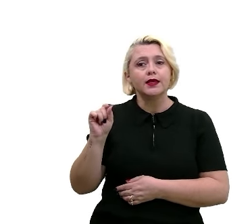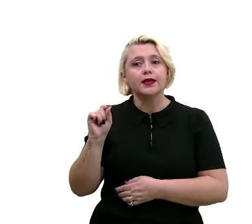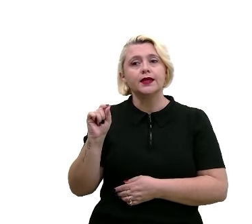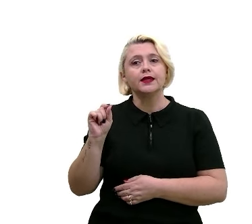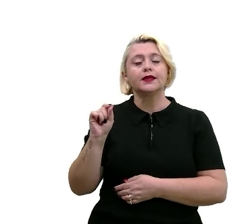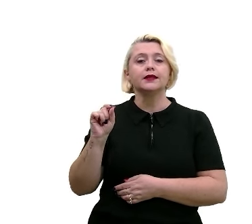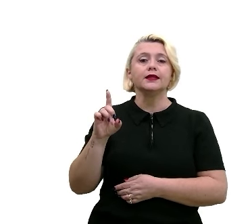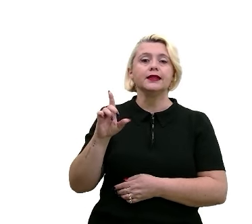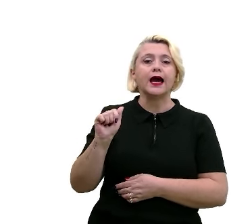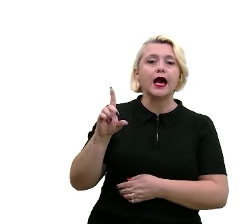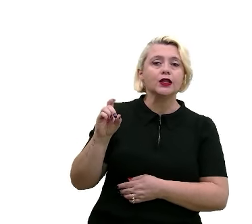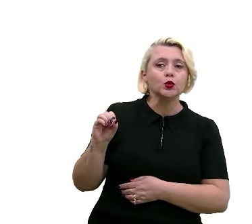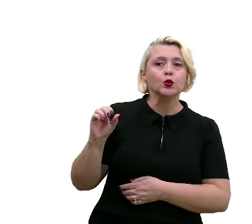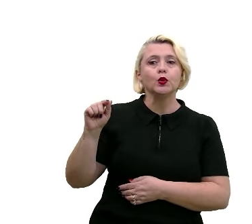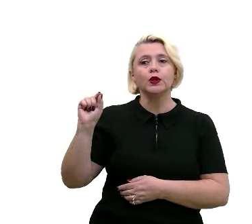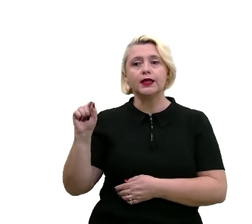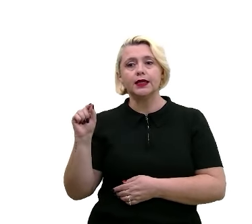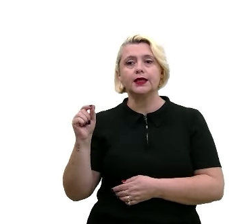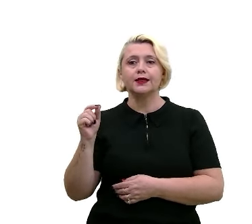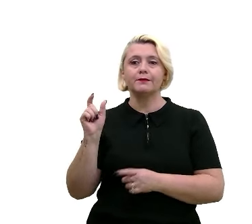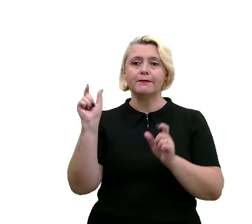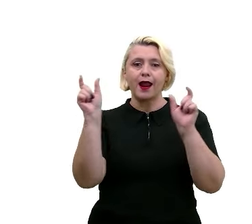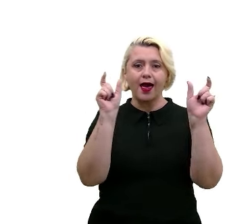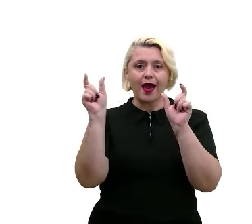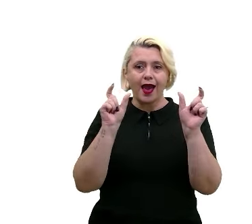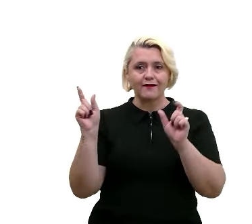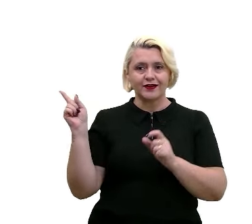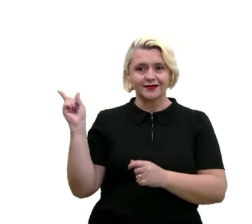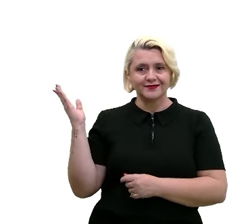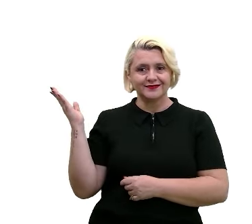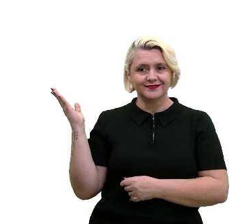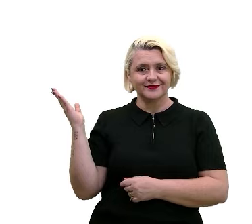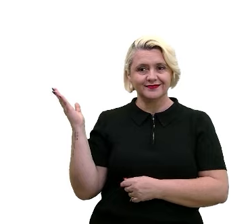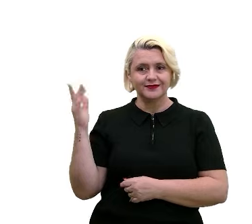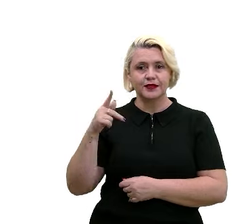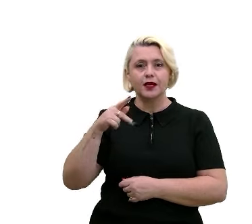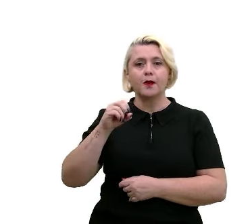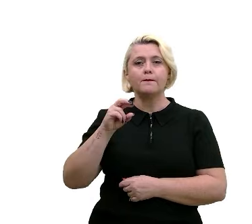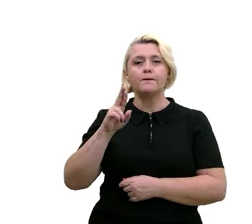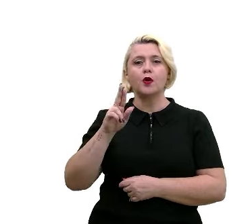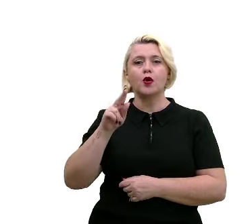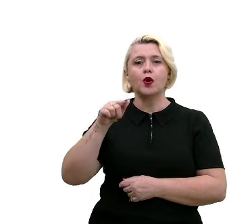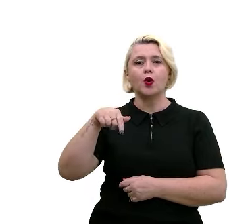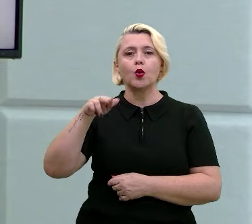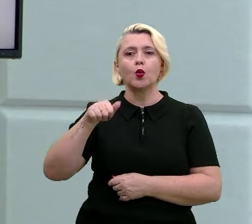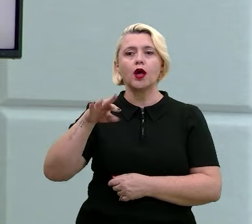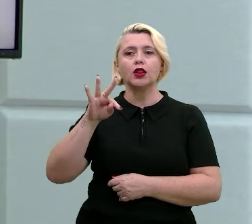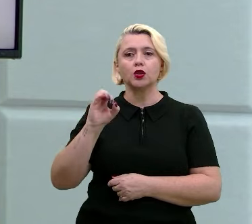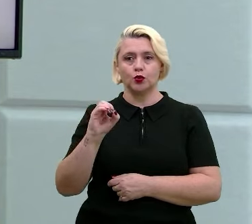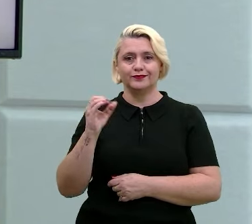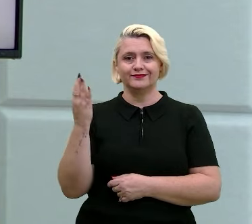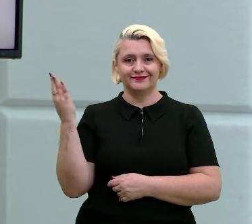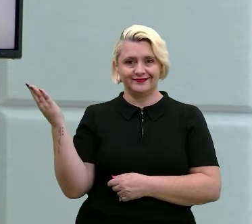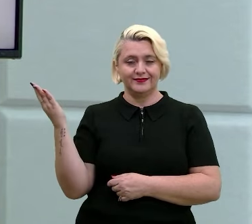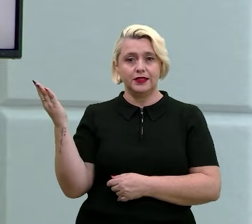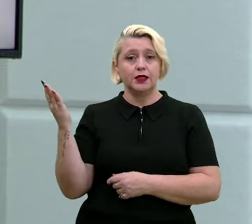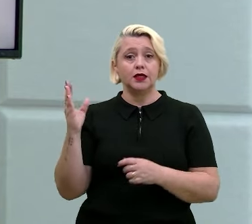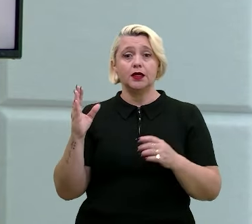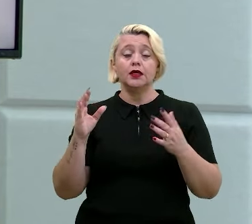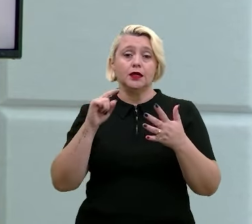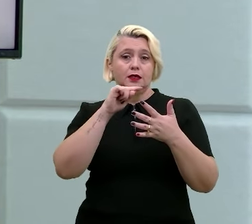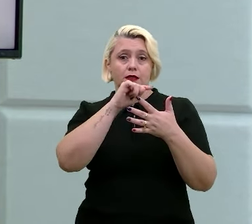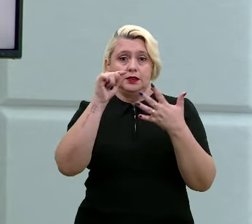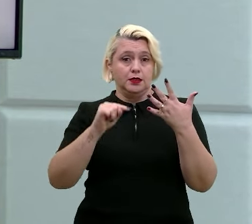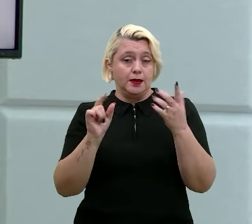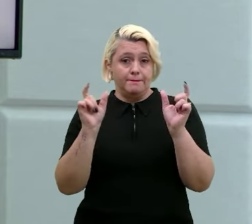que, porquanto, olha que palavrinha diferente, porquanto. Uma vez que, não são todos, como eu